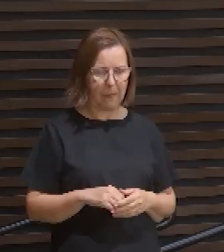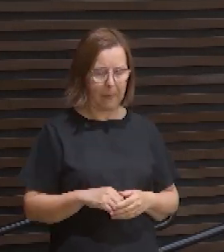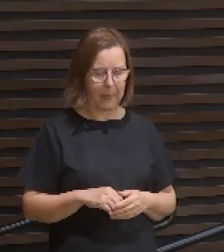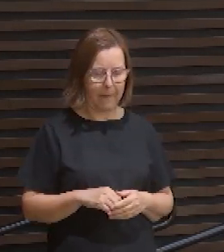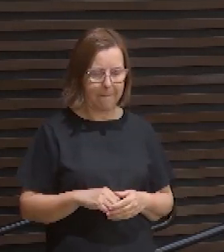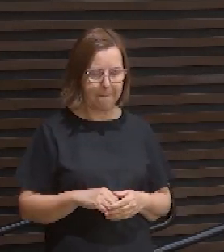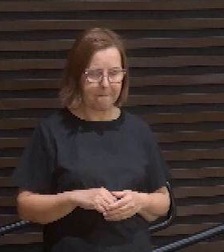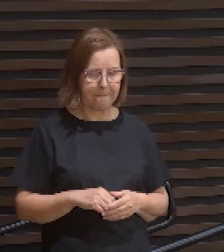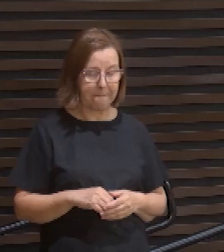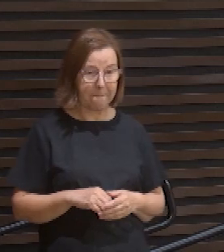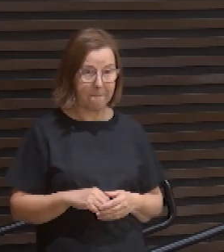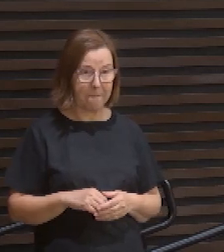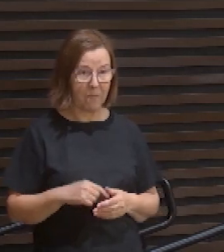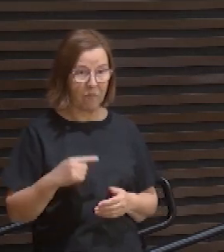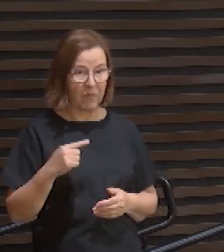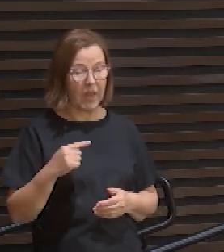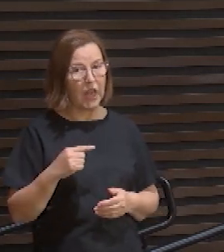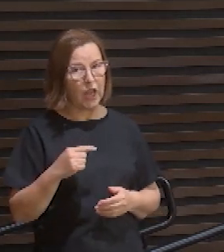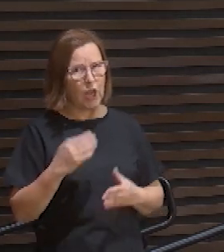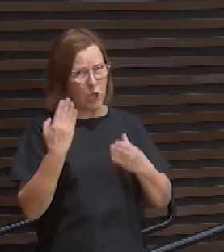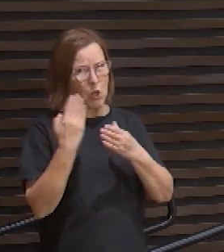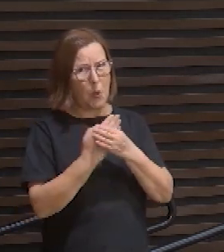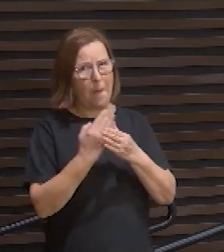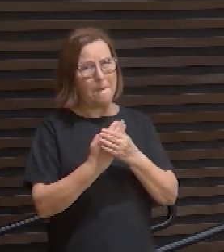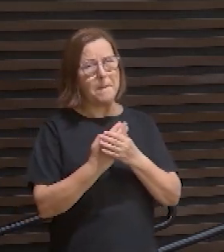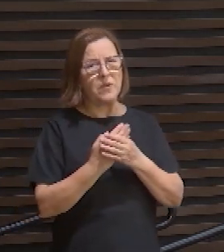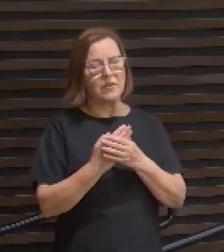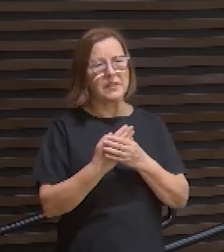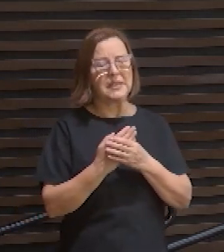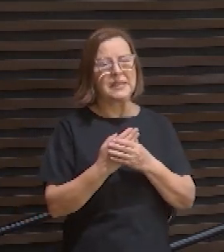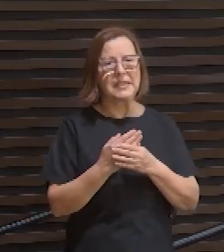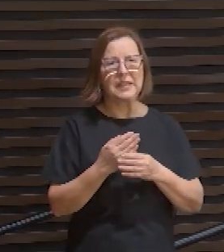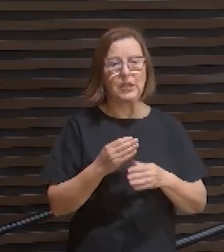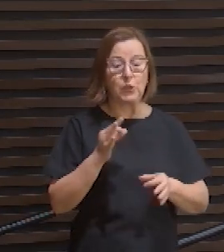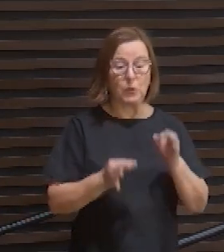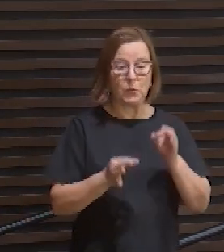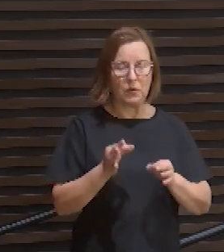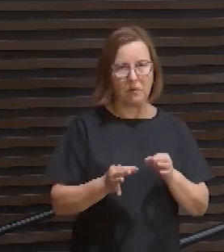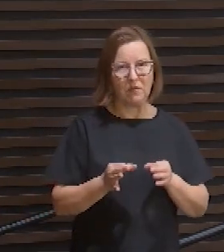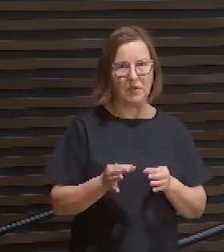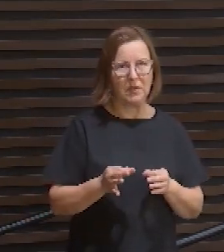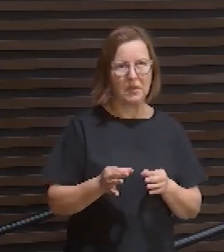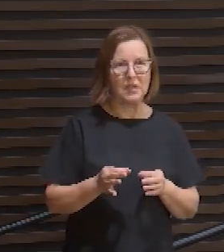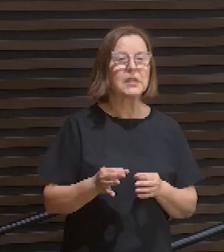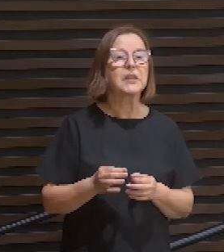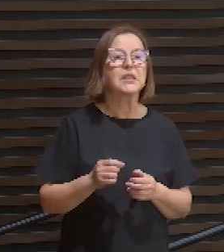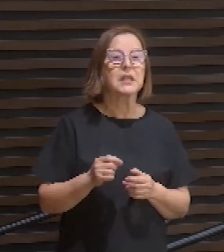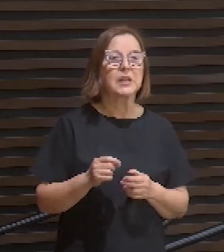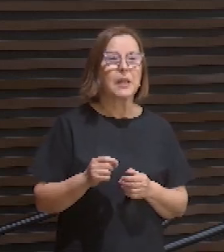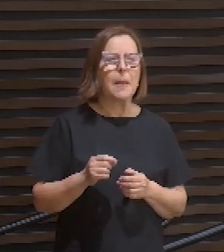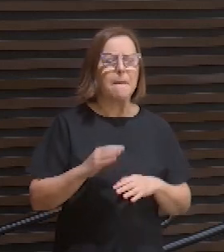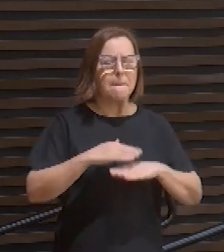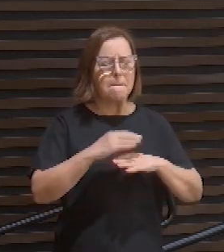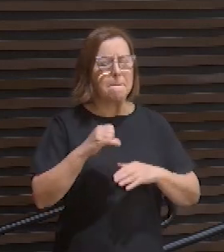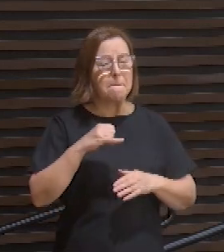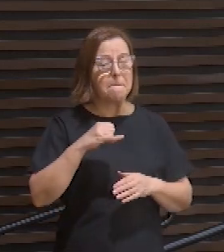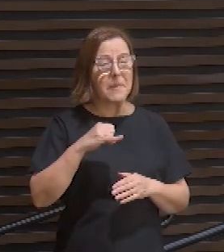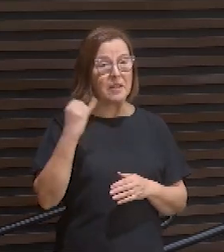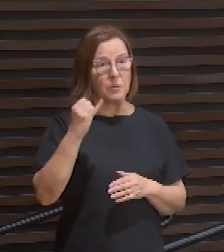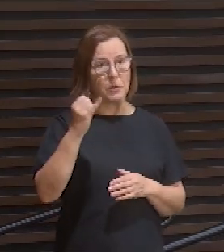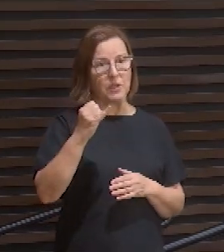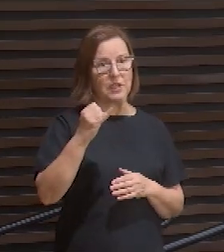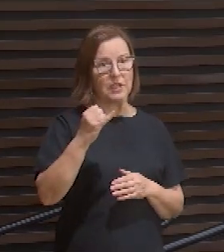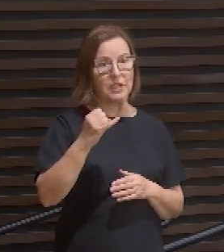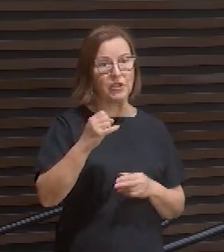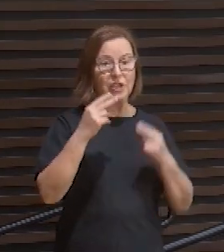fidedignas num processo judicial é a testemunha ocular. Até hoje. E Deus, Ele fez